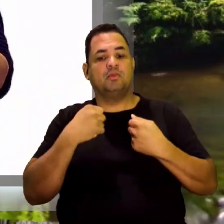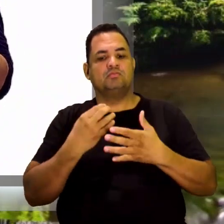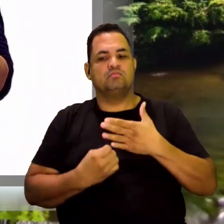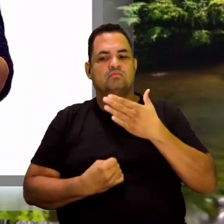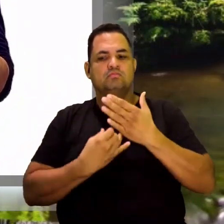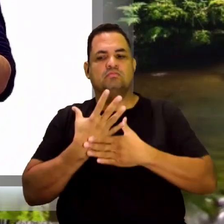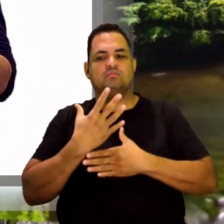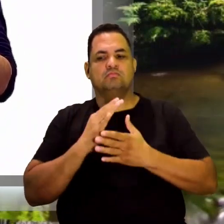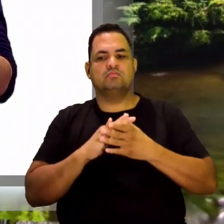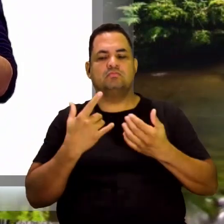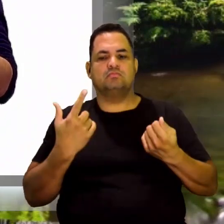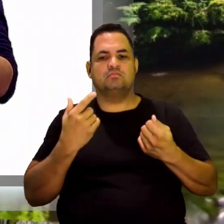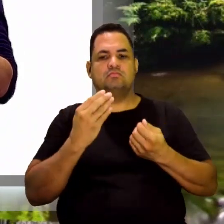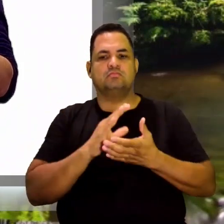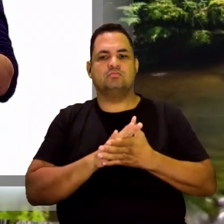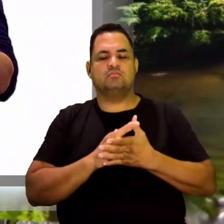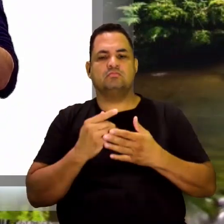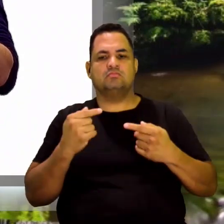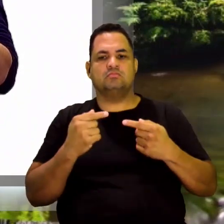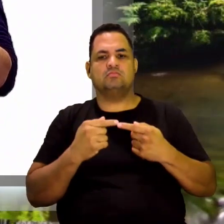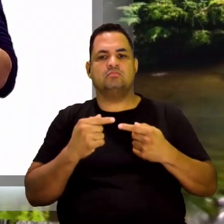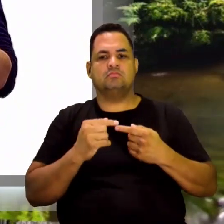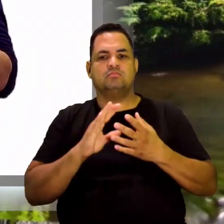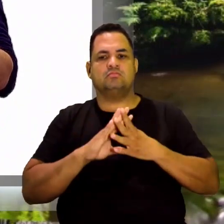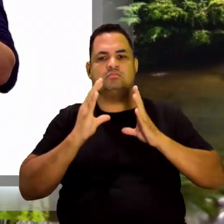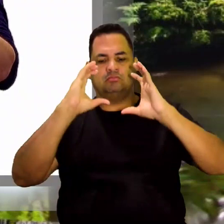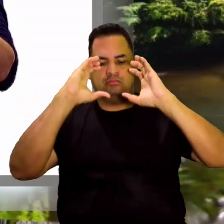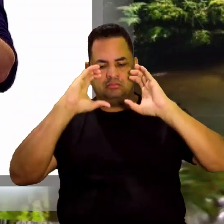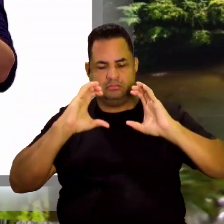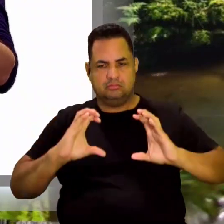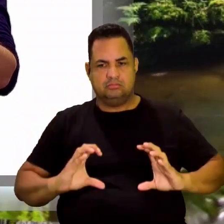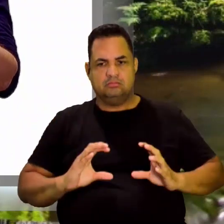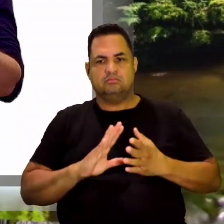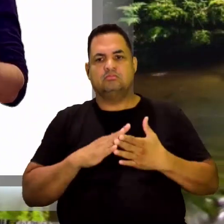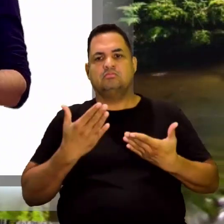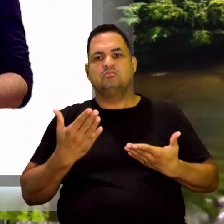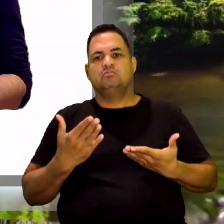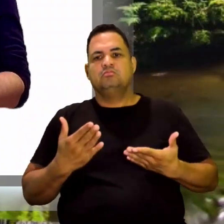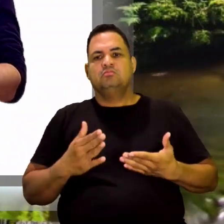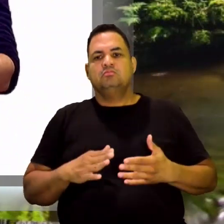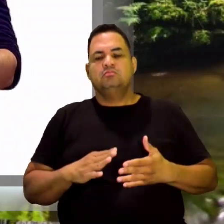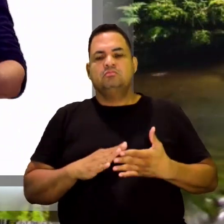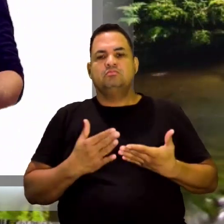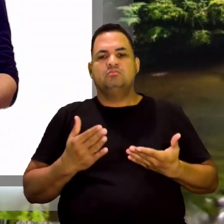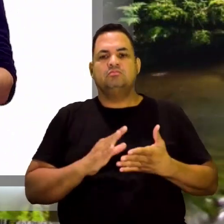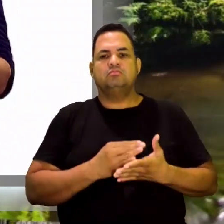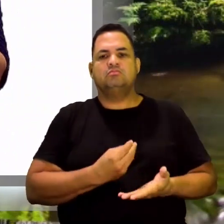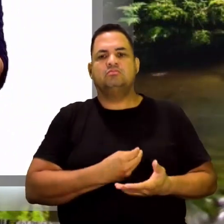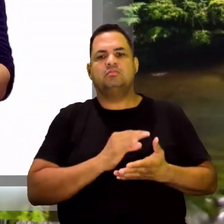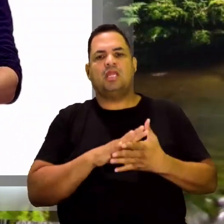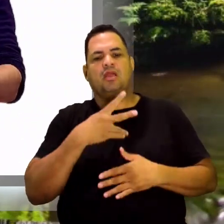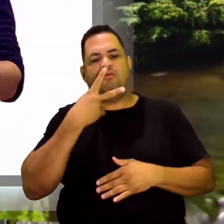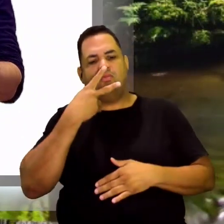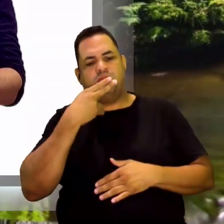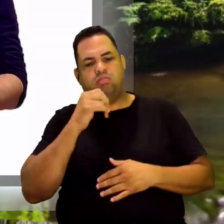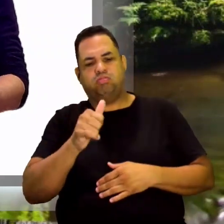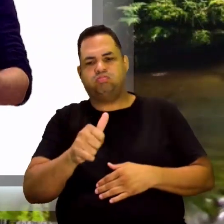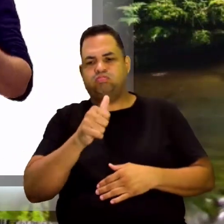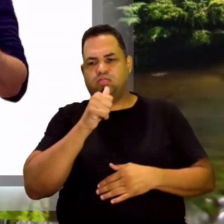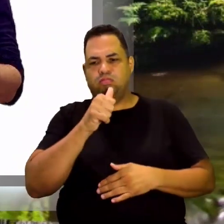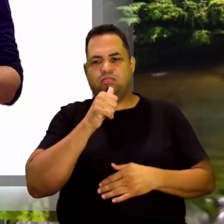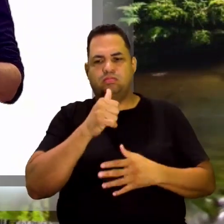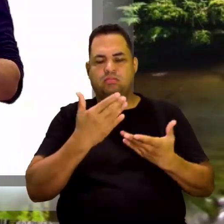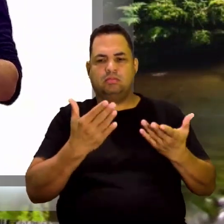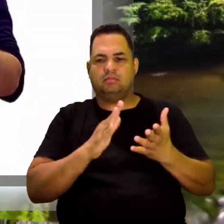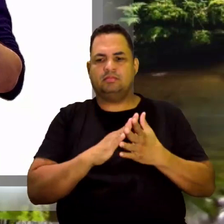muitas vezes ele pode estar também atrelado ao seu comportamento. Exato. Com relação a, sei lá, vícios, beber,